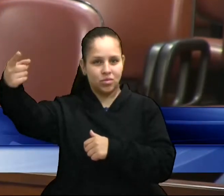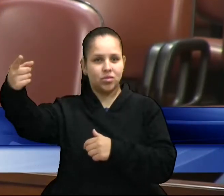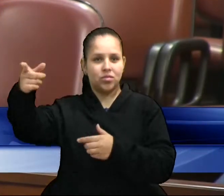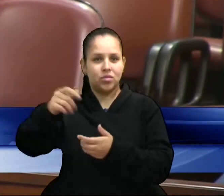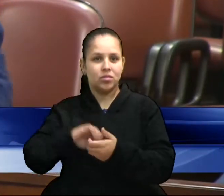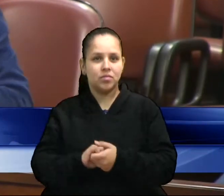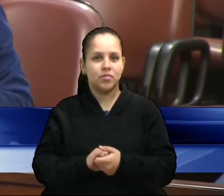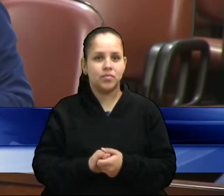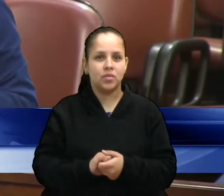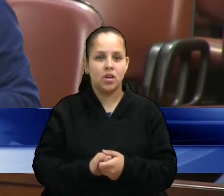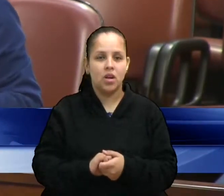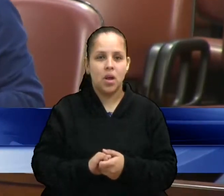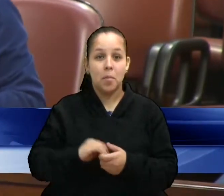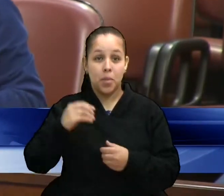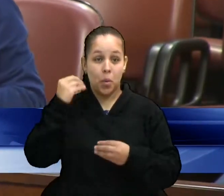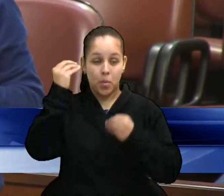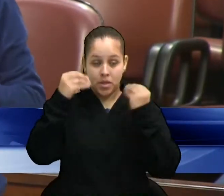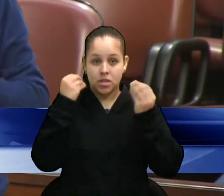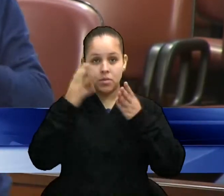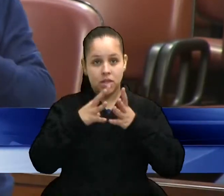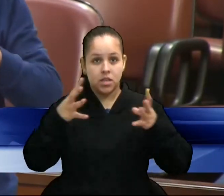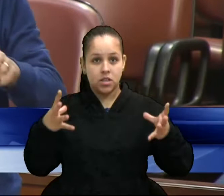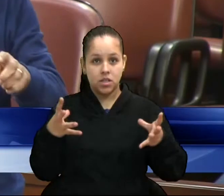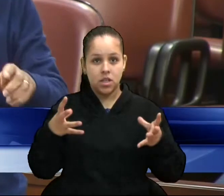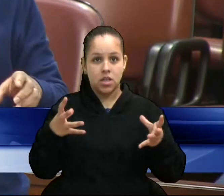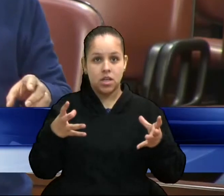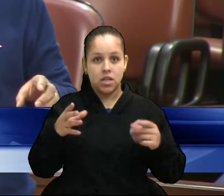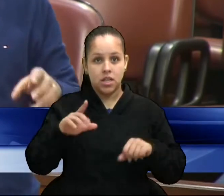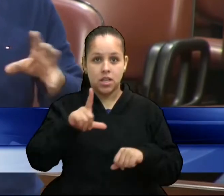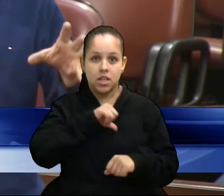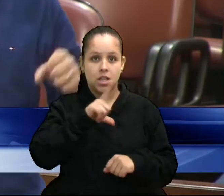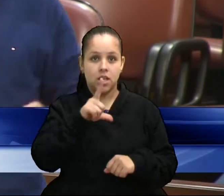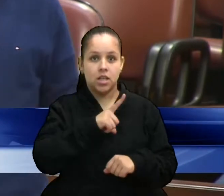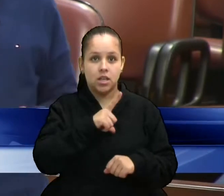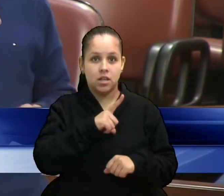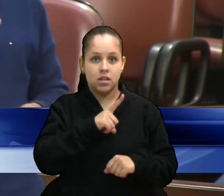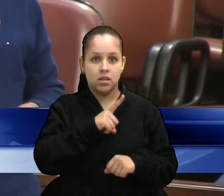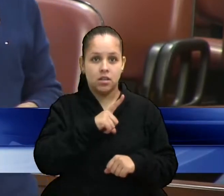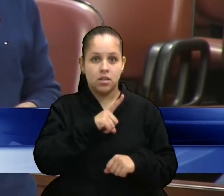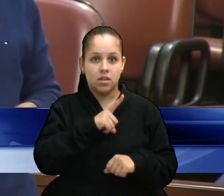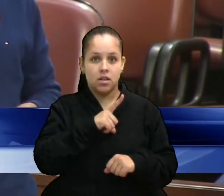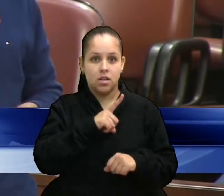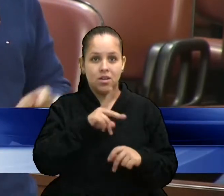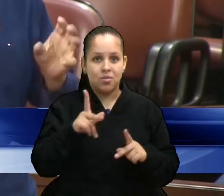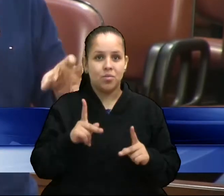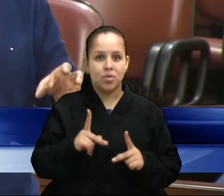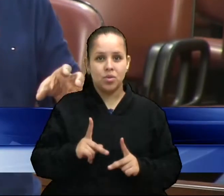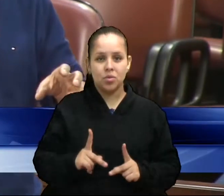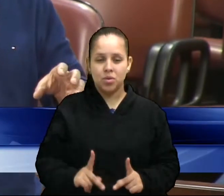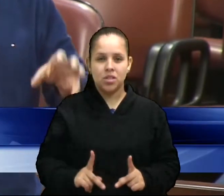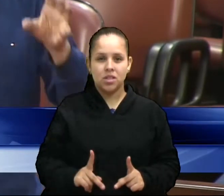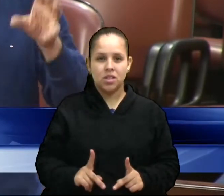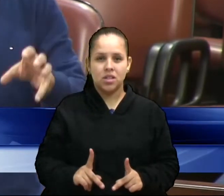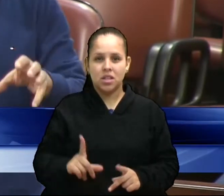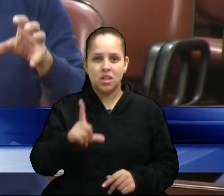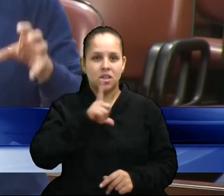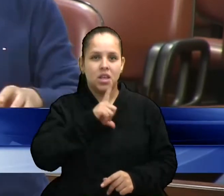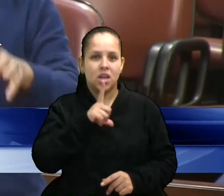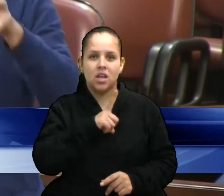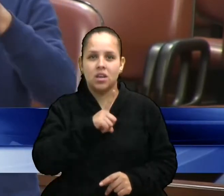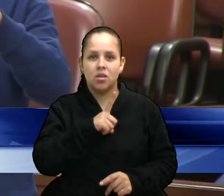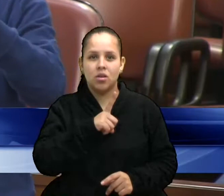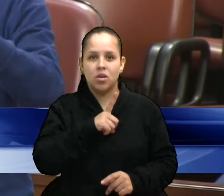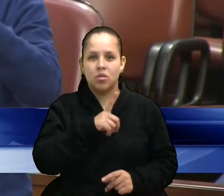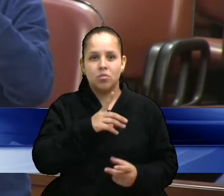indústria automotiva tem hoje é a geração dos desapegados. Hoje, exceto